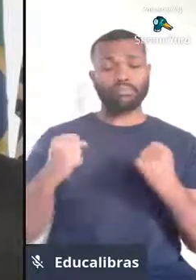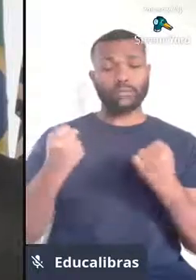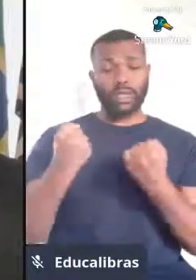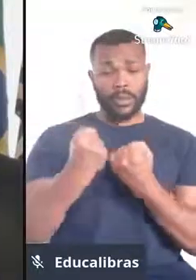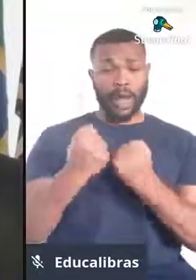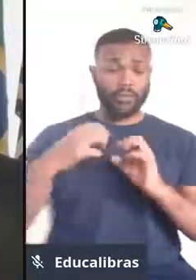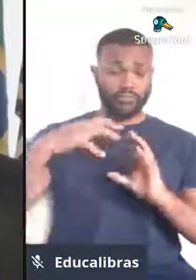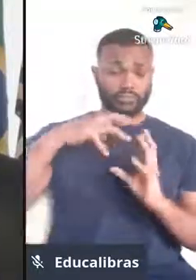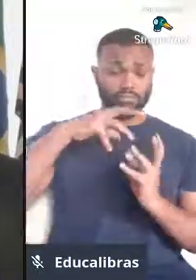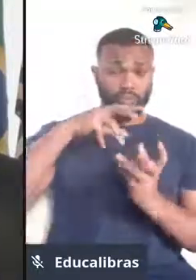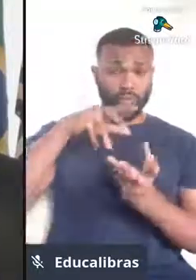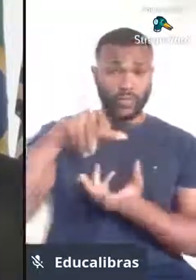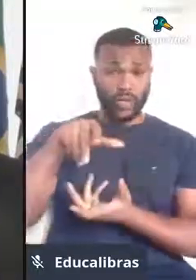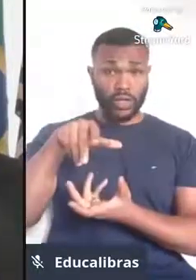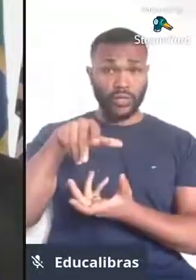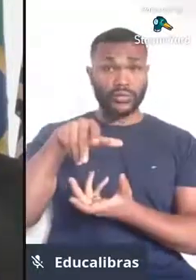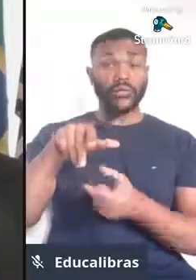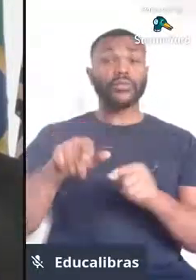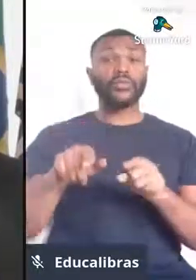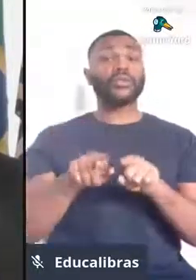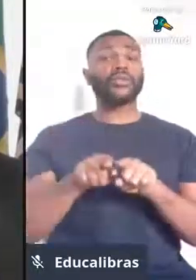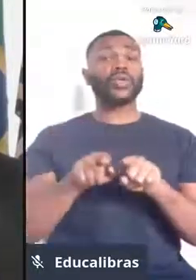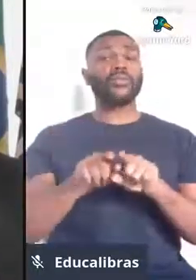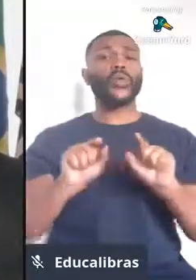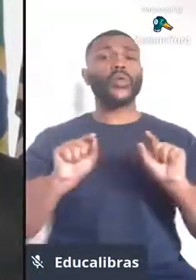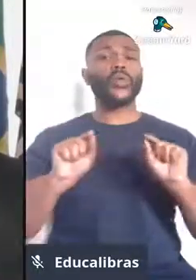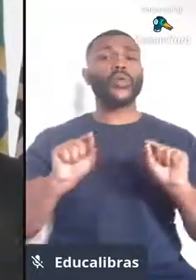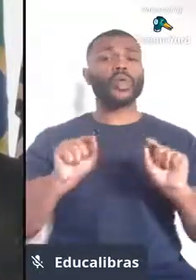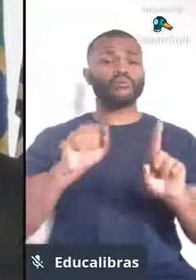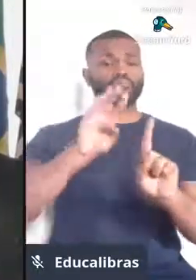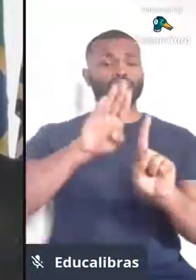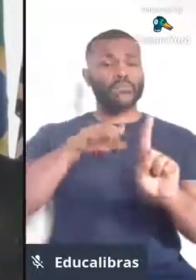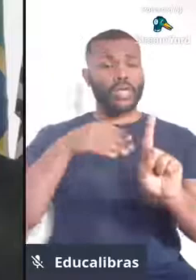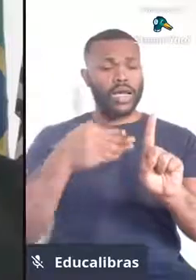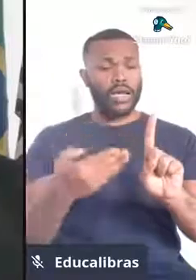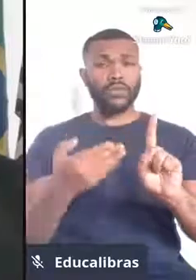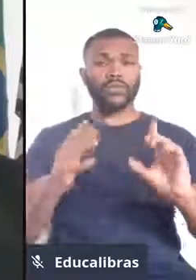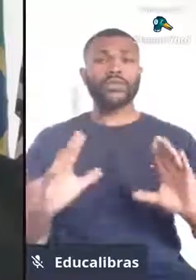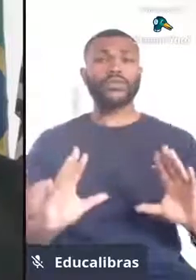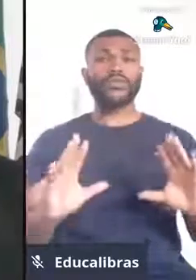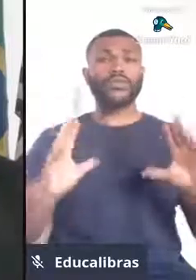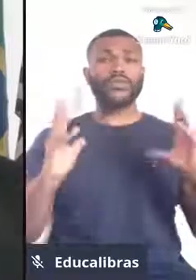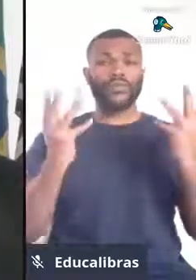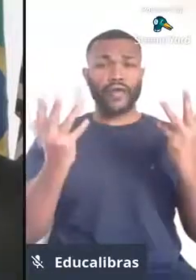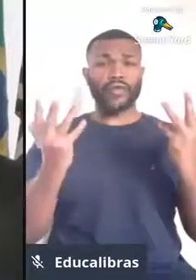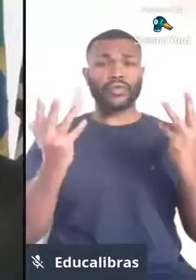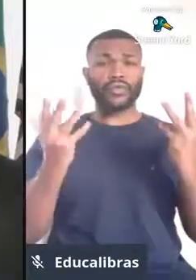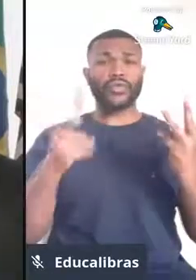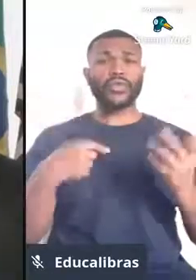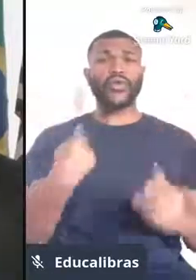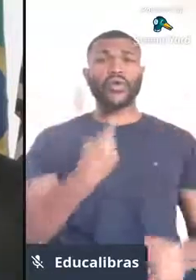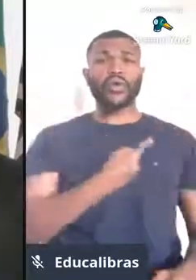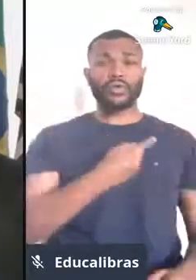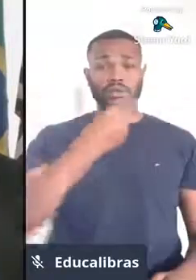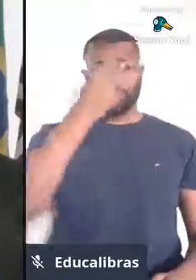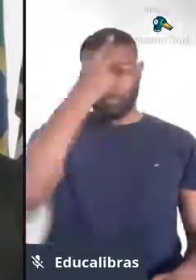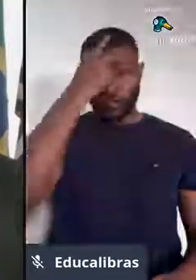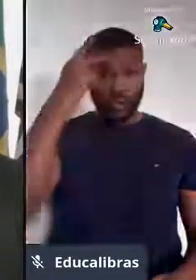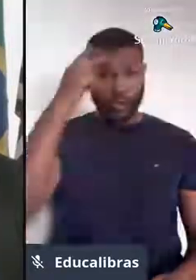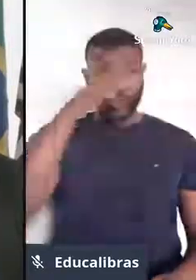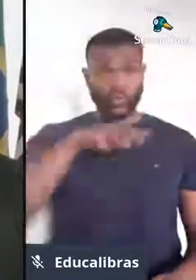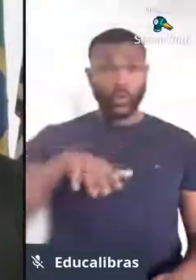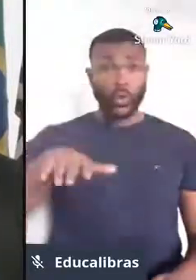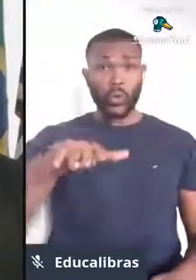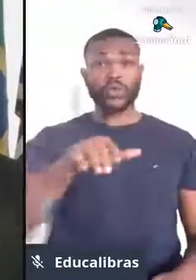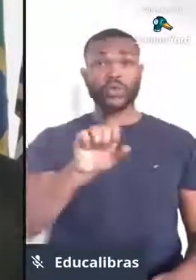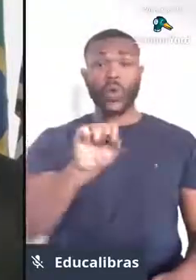e uma homenagem, uma festa que nós homenagearíamos